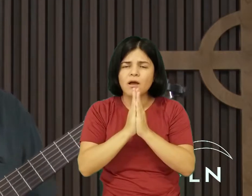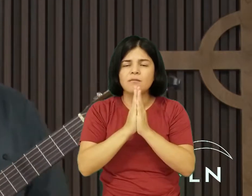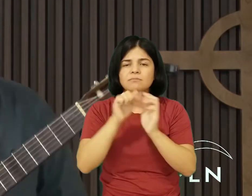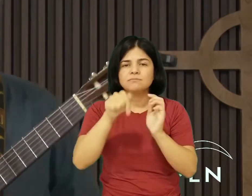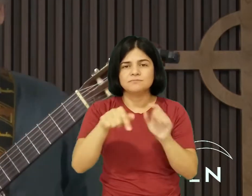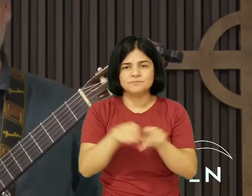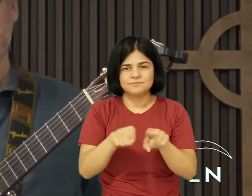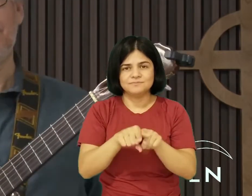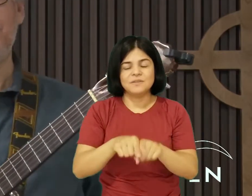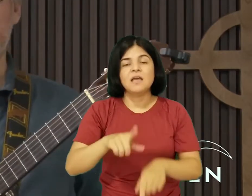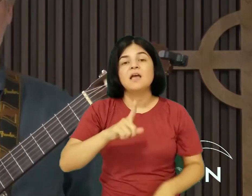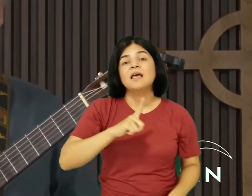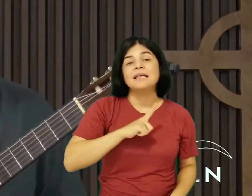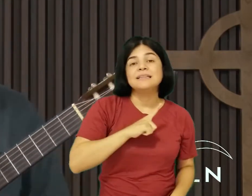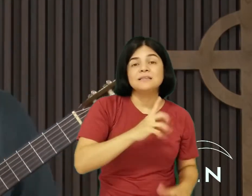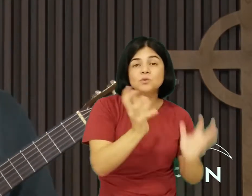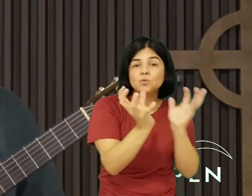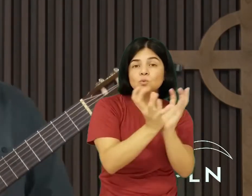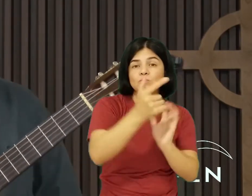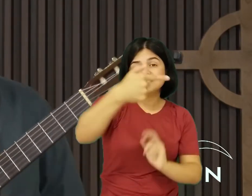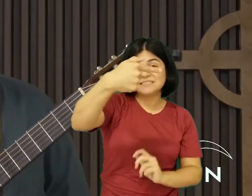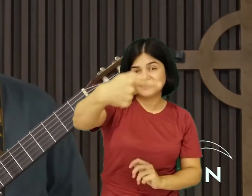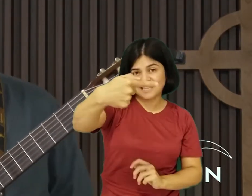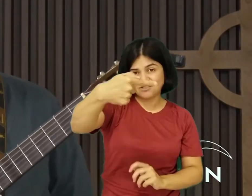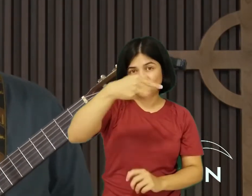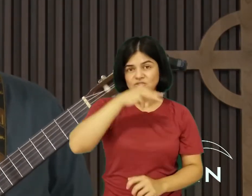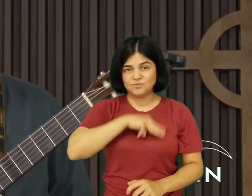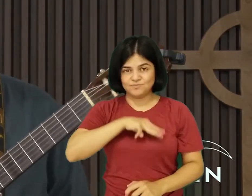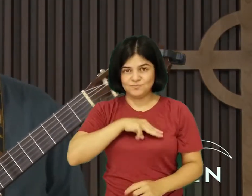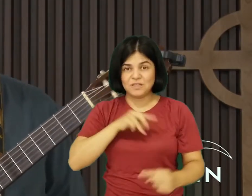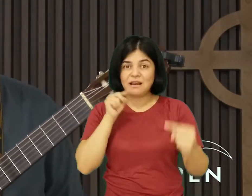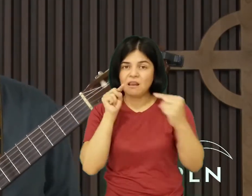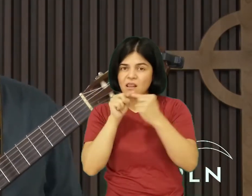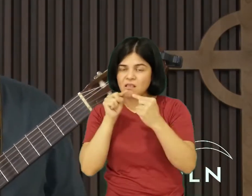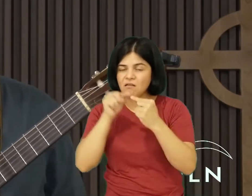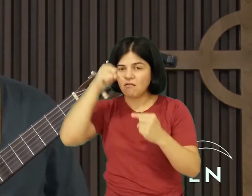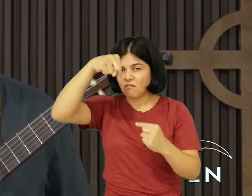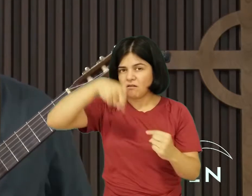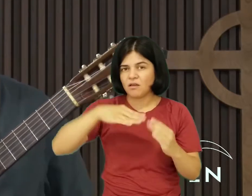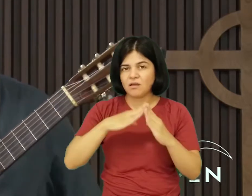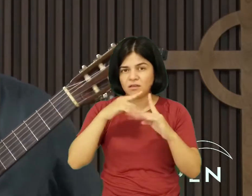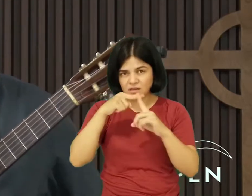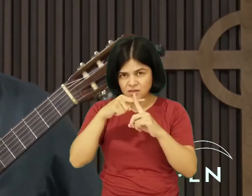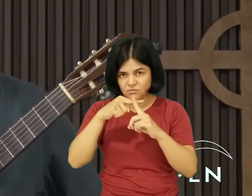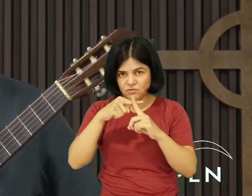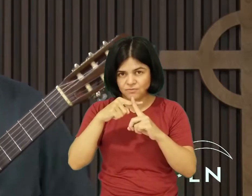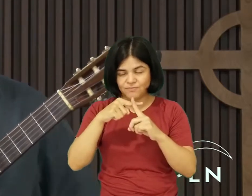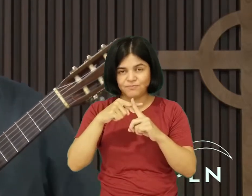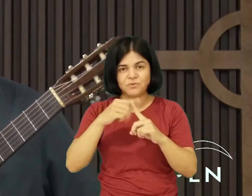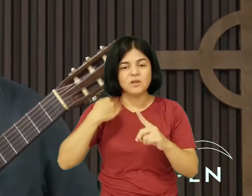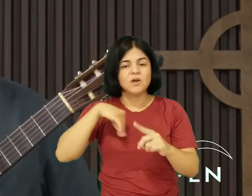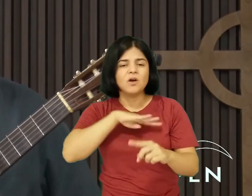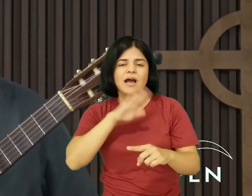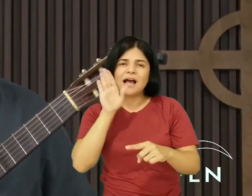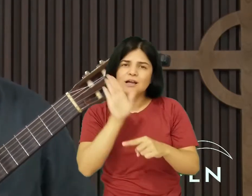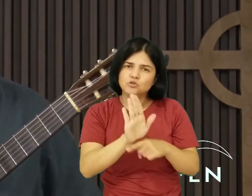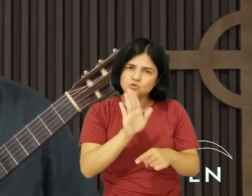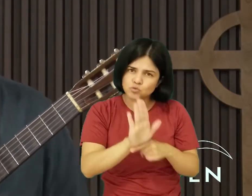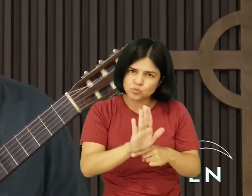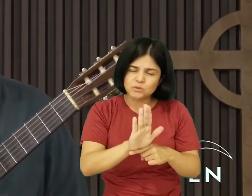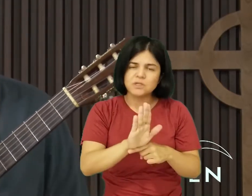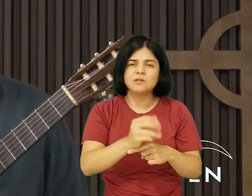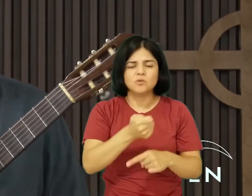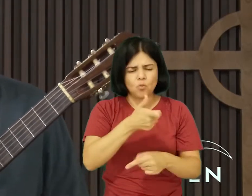de 7 missionários ligados, conectados à igreja, que nós temos contribuído com a